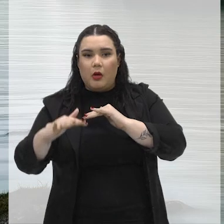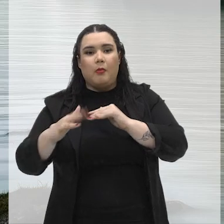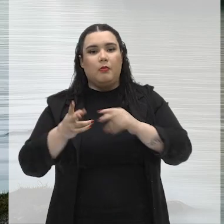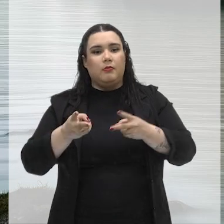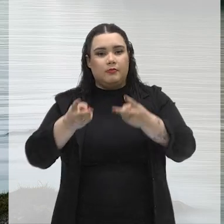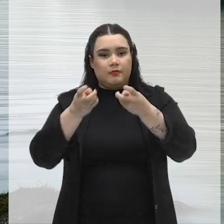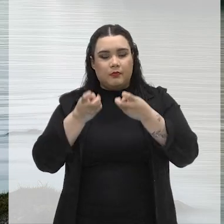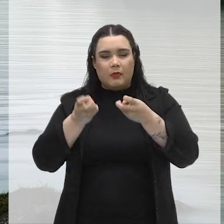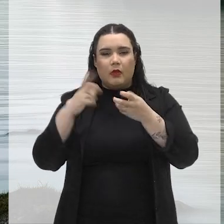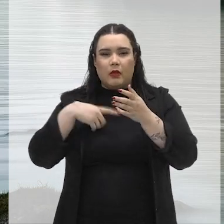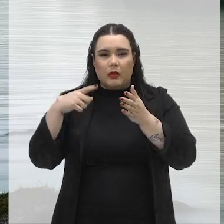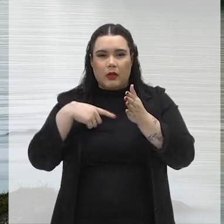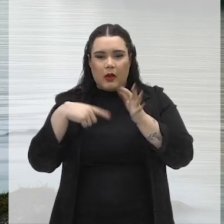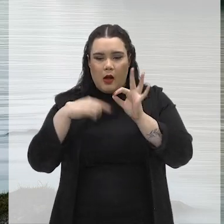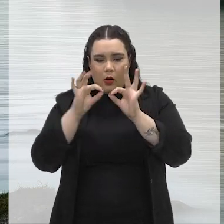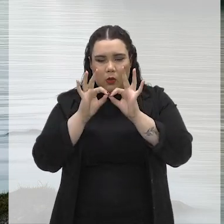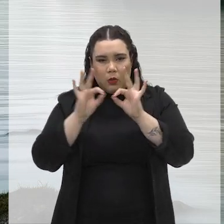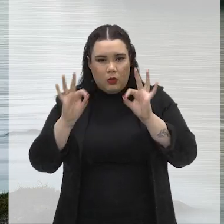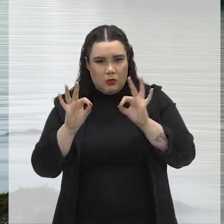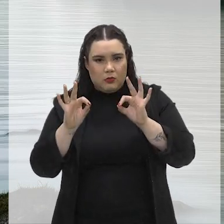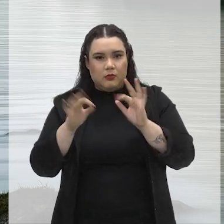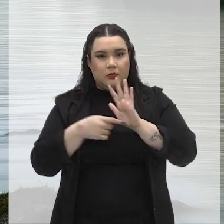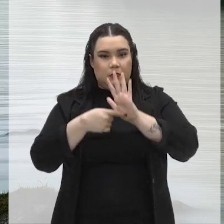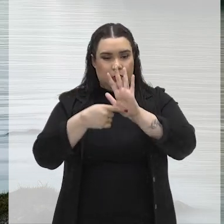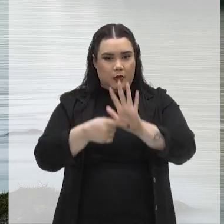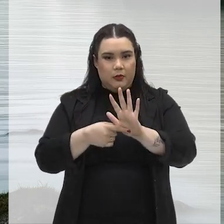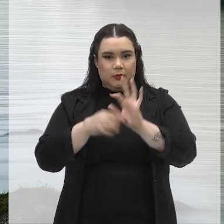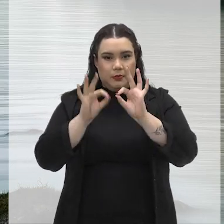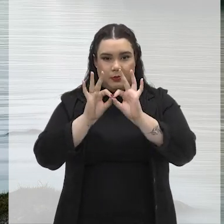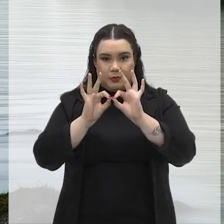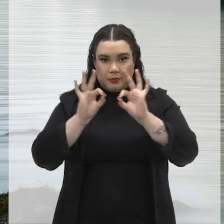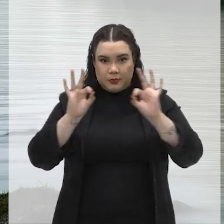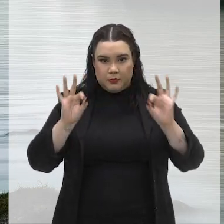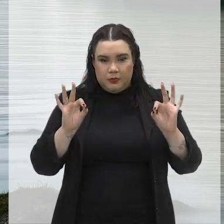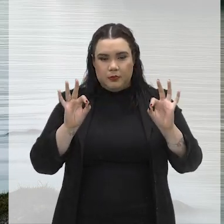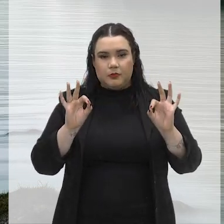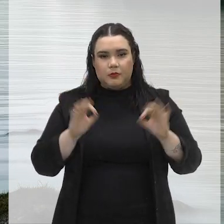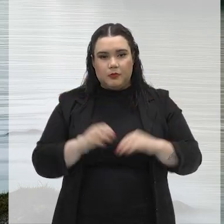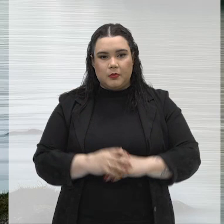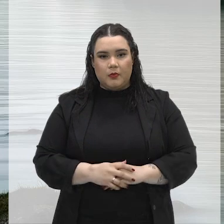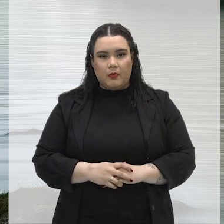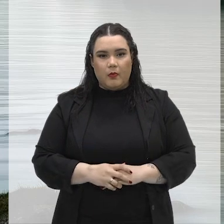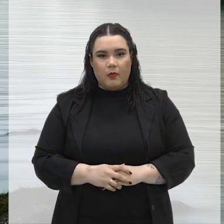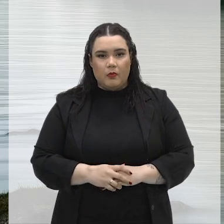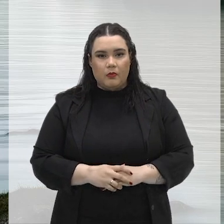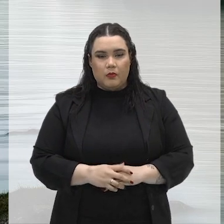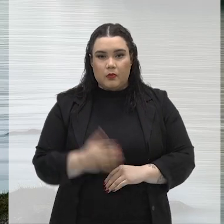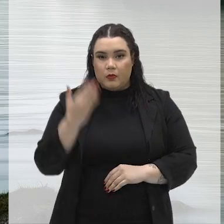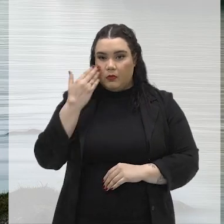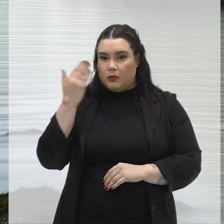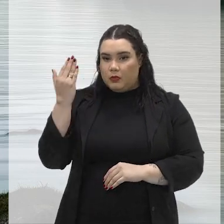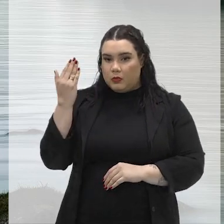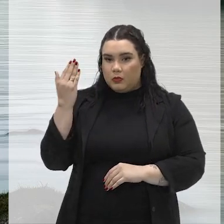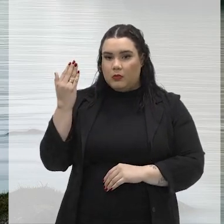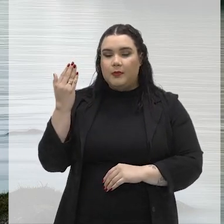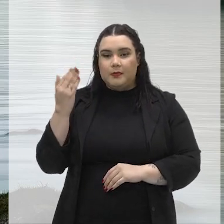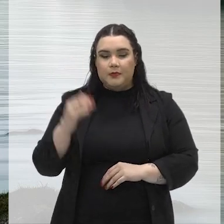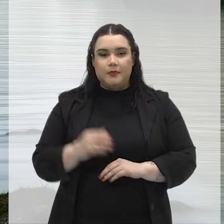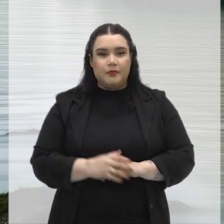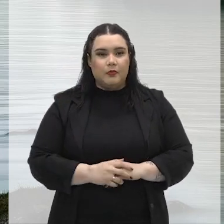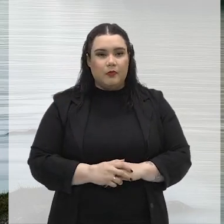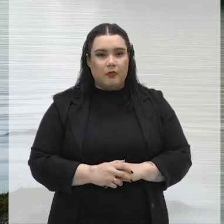ter uma pequena distância. Dá só uma olhada nessa medição, ó. Dá só uma olhada nessa medição aqui. Então, quando